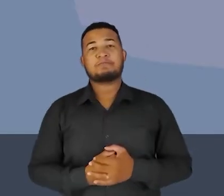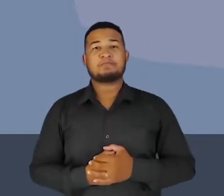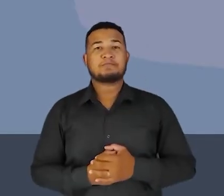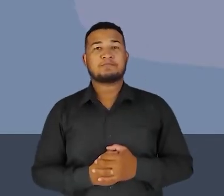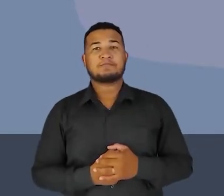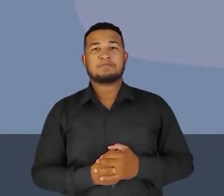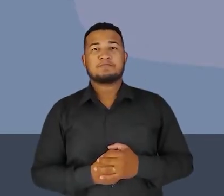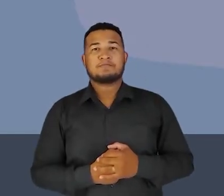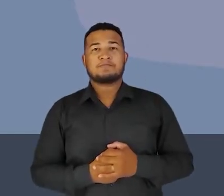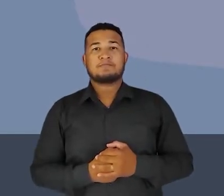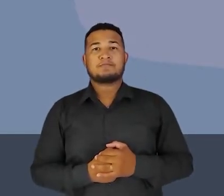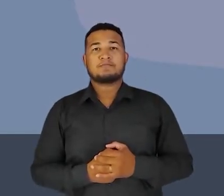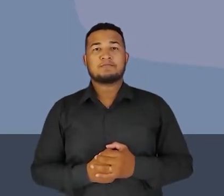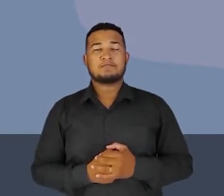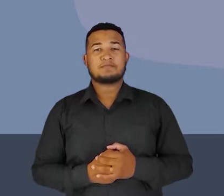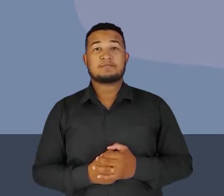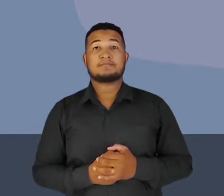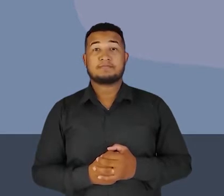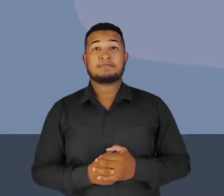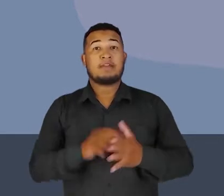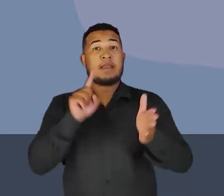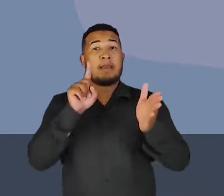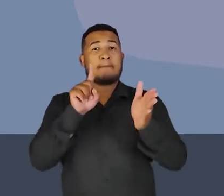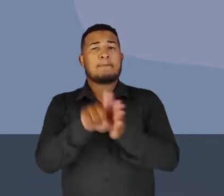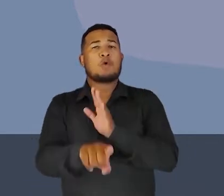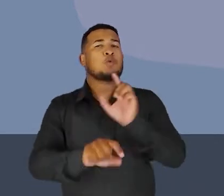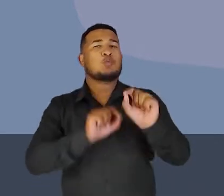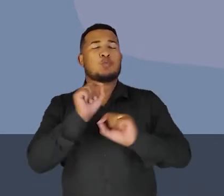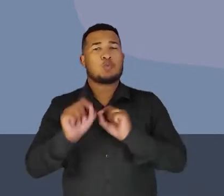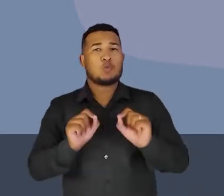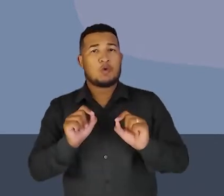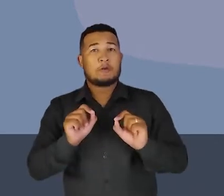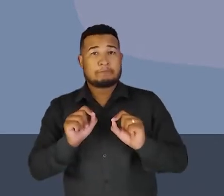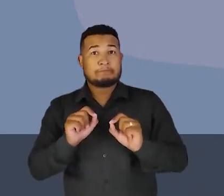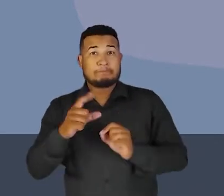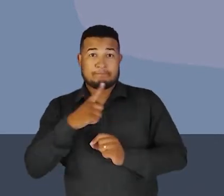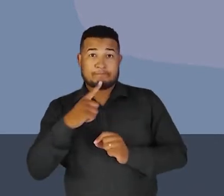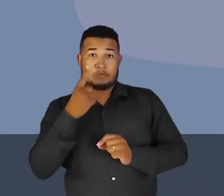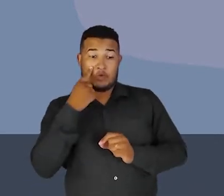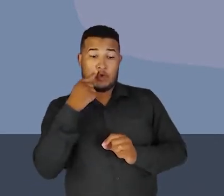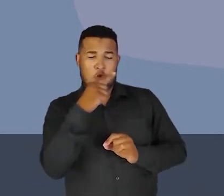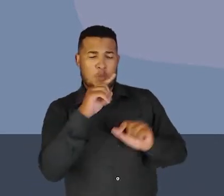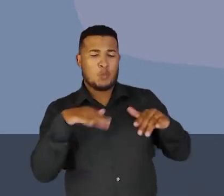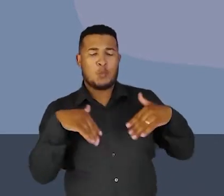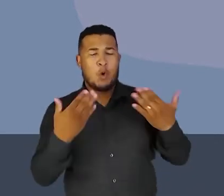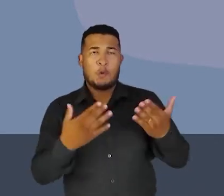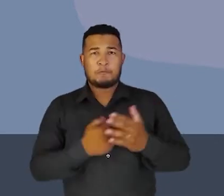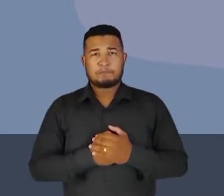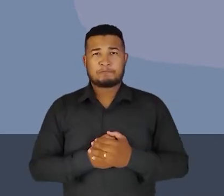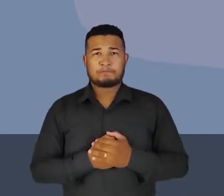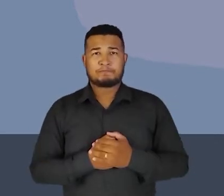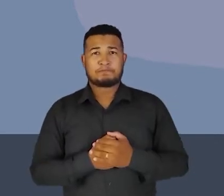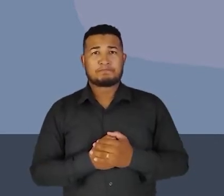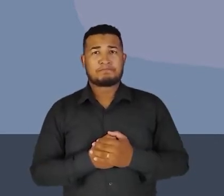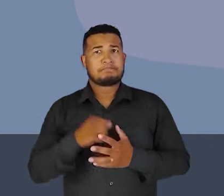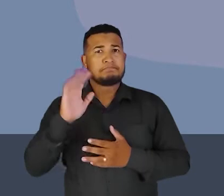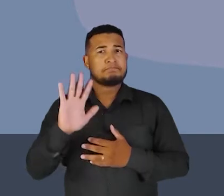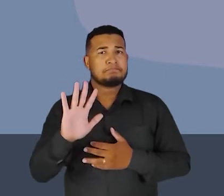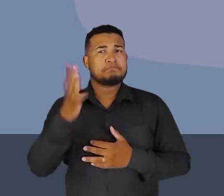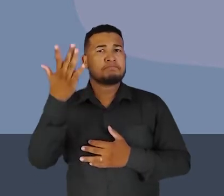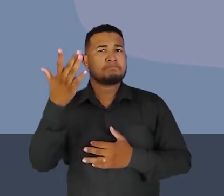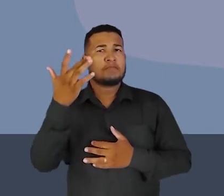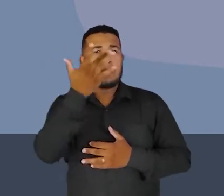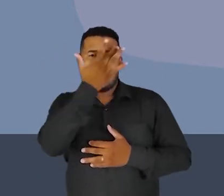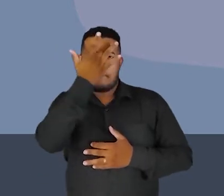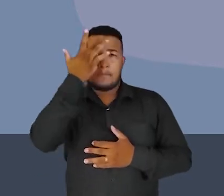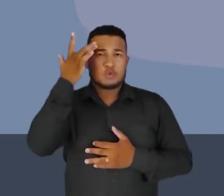slide. E a pergunta que está é a seguinte: quando a